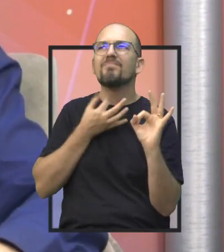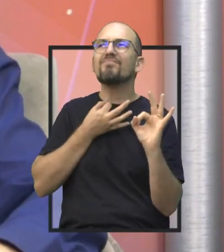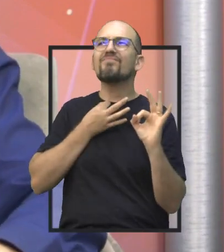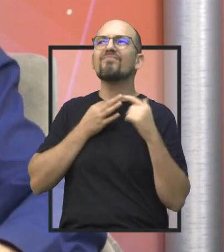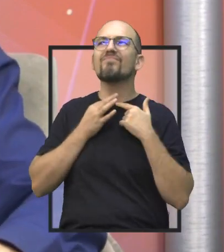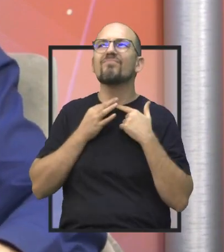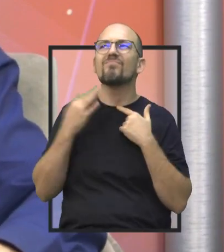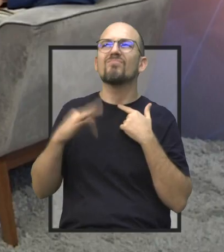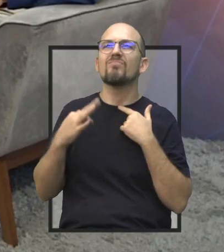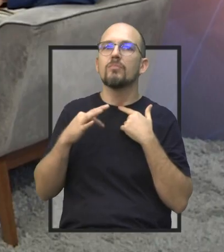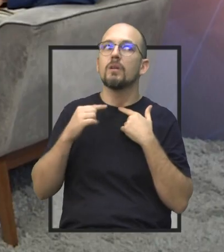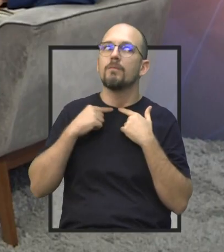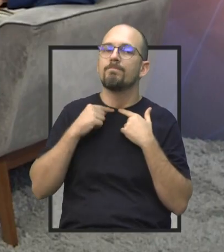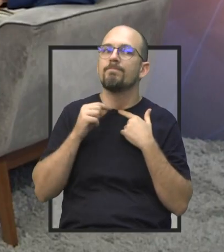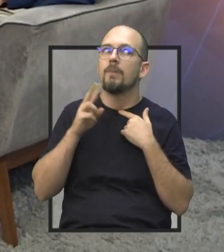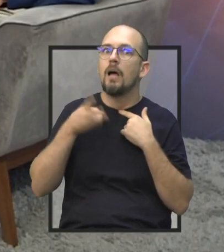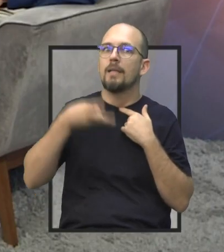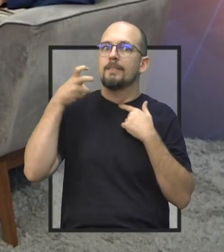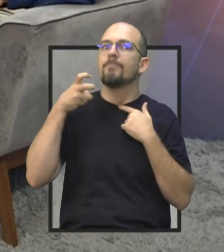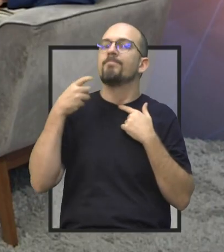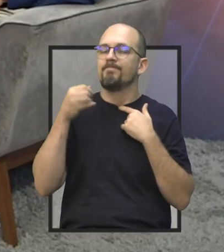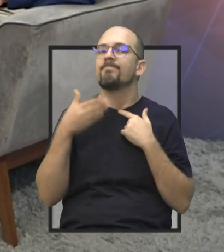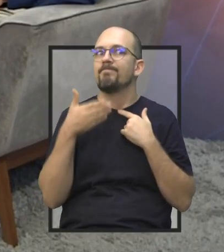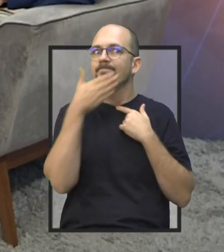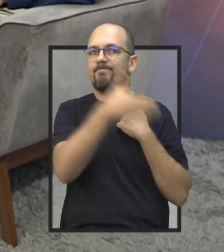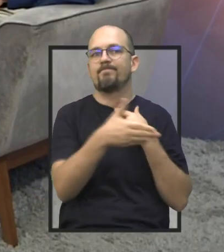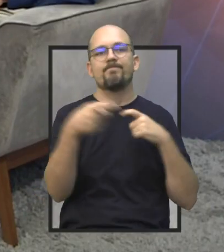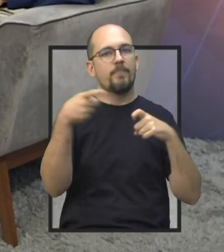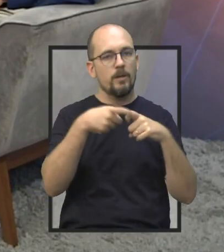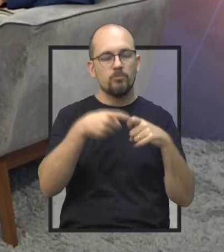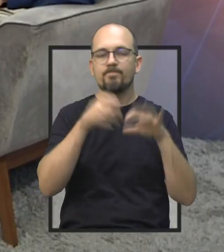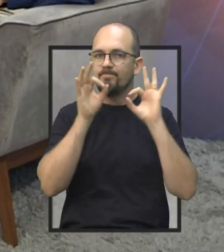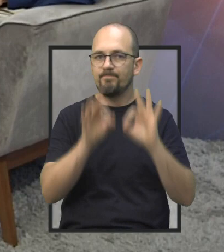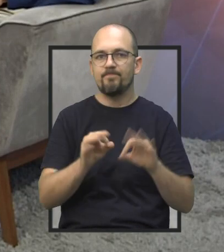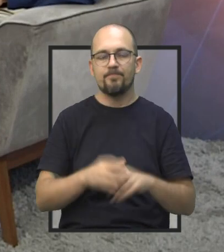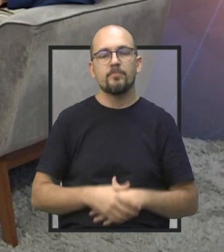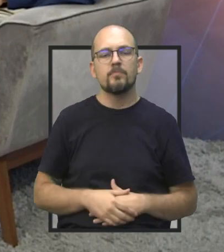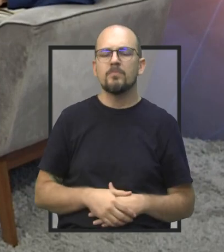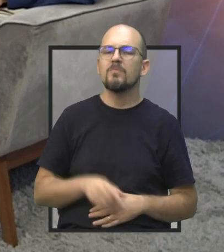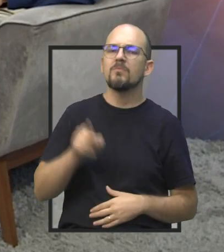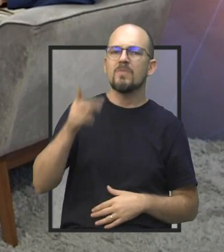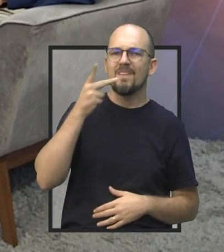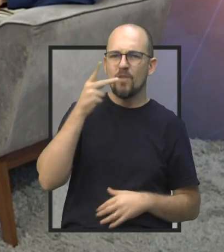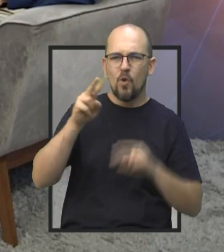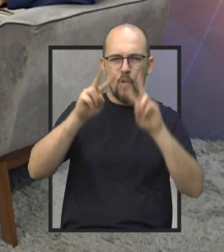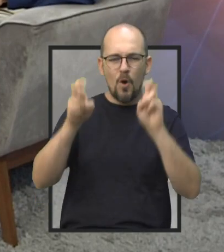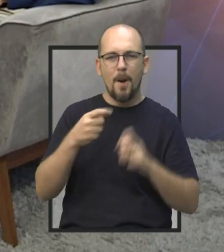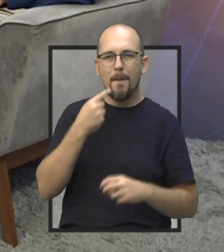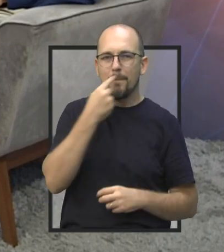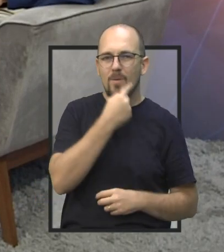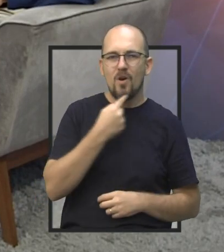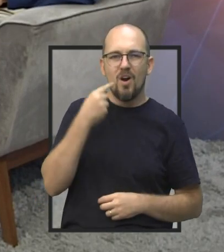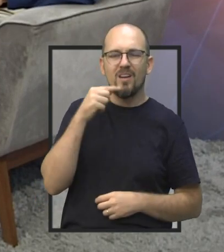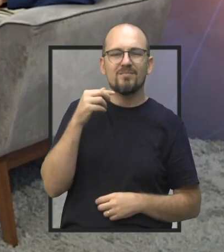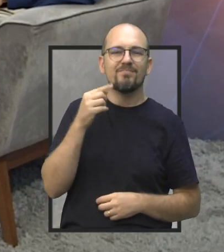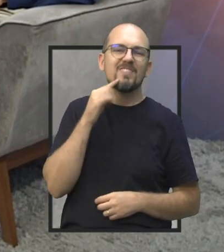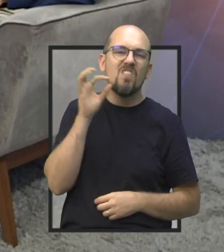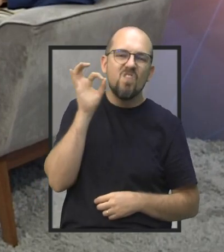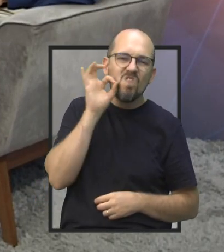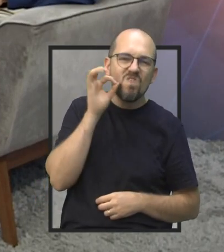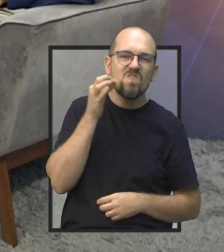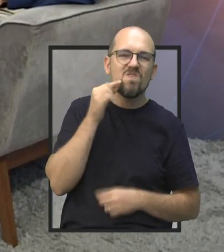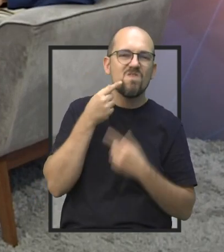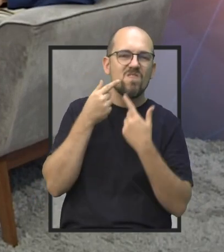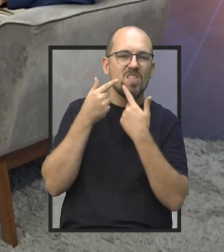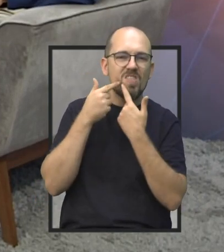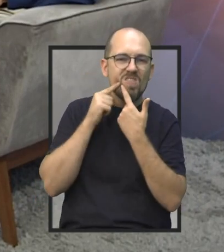uma atenção especial. Inclusive, o doutor mencionou essa questão da boca, né? Alguma feridinha, alguma